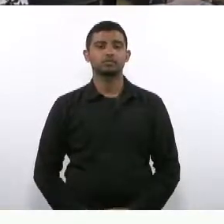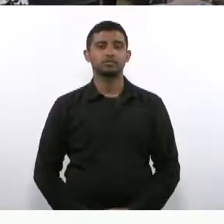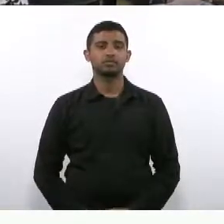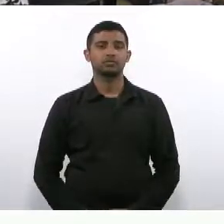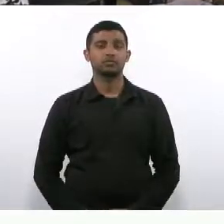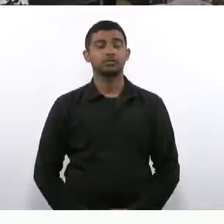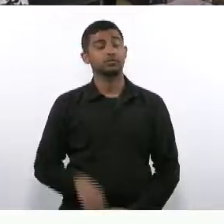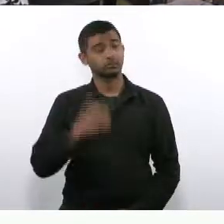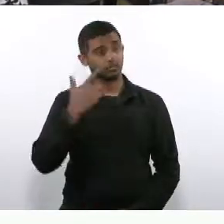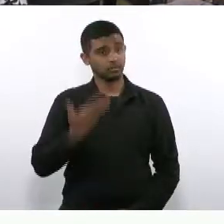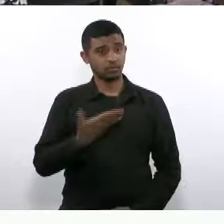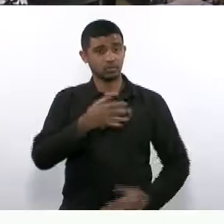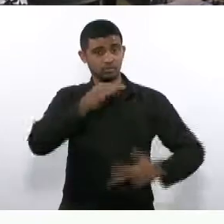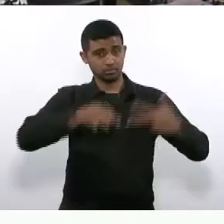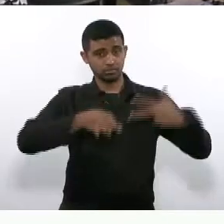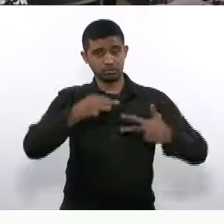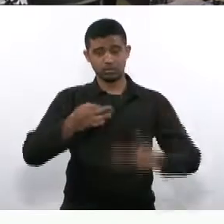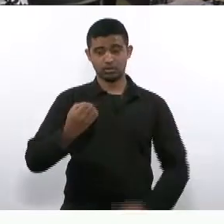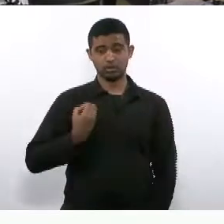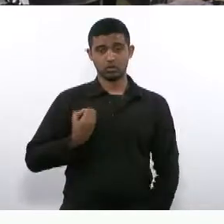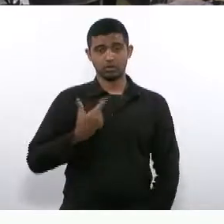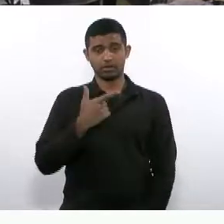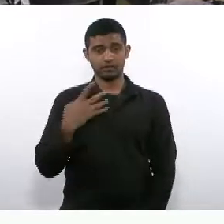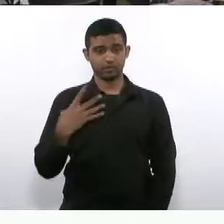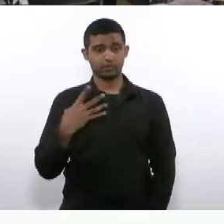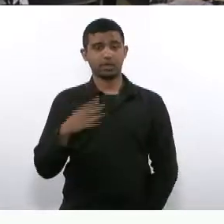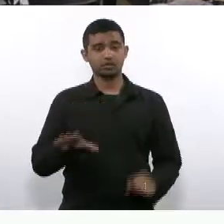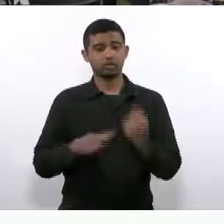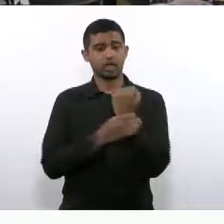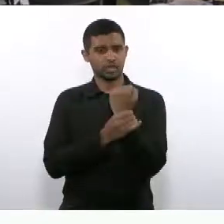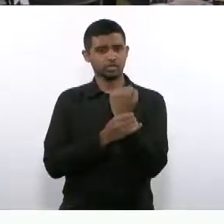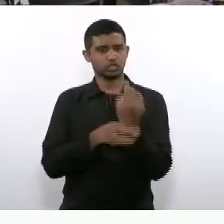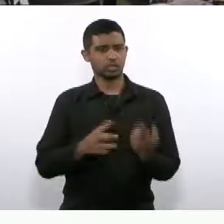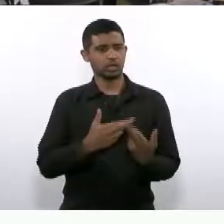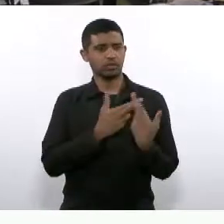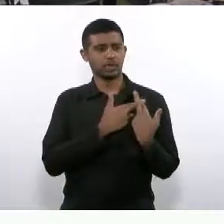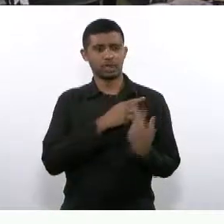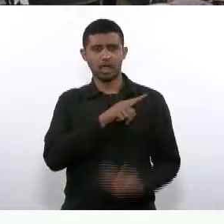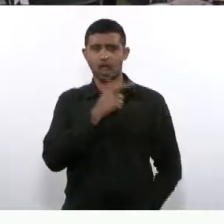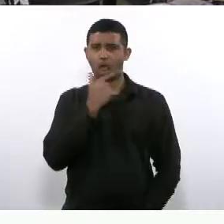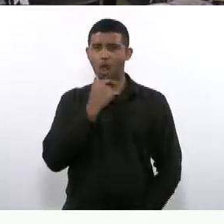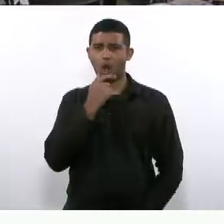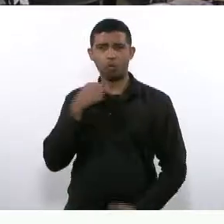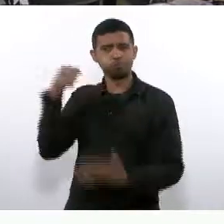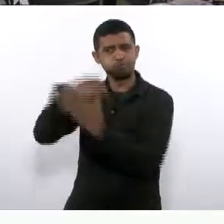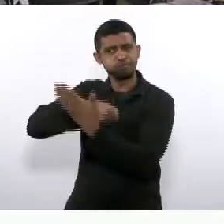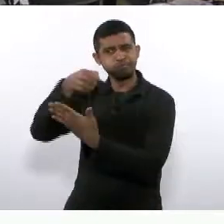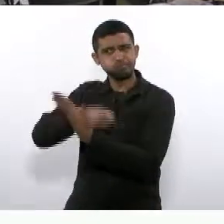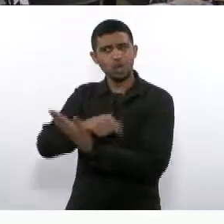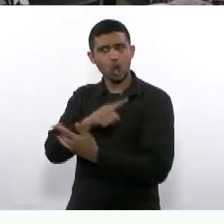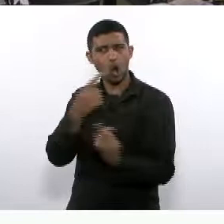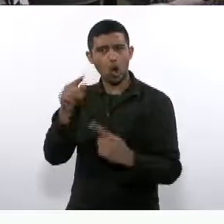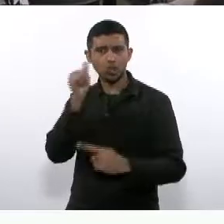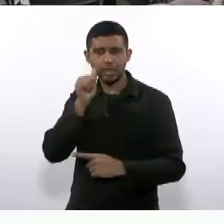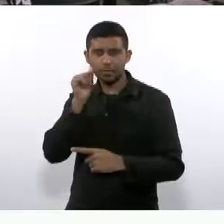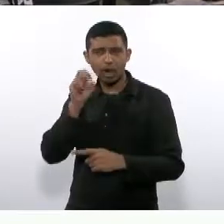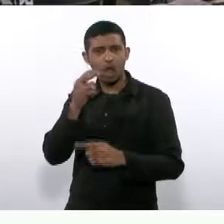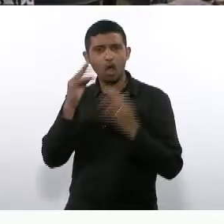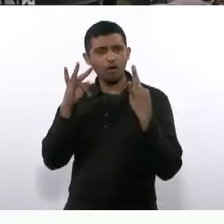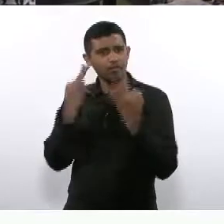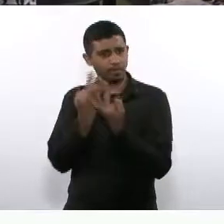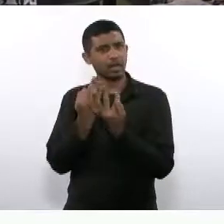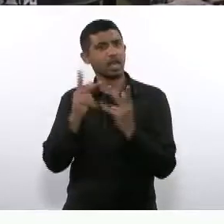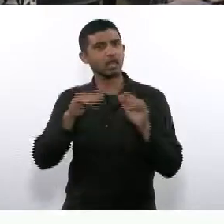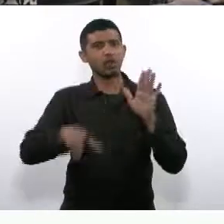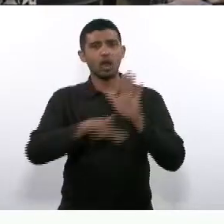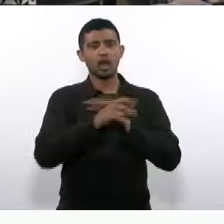Ao Poder Judiciário, 24, garantir a responsabilização dos autores de violência doméstica e familiar contra a mulher, conforme